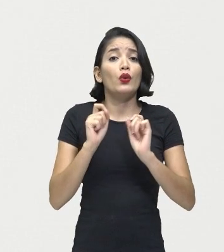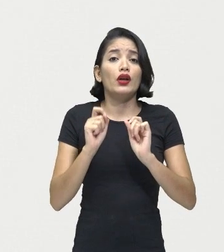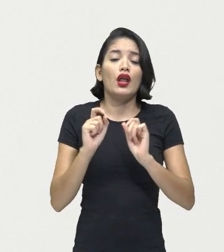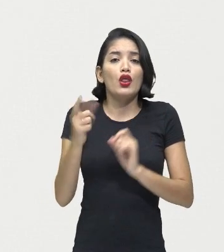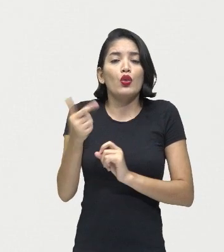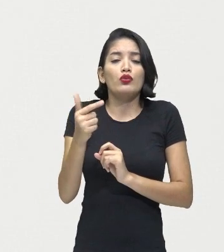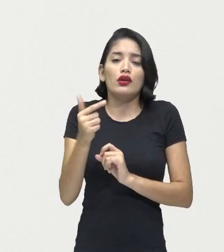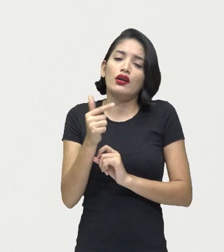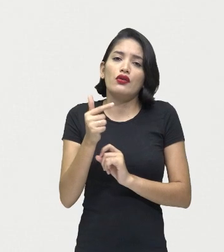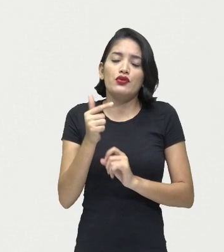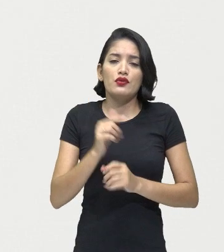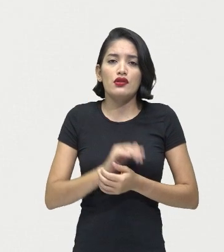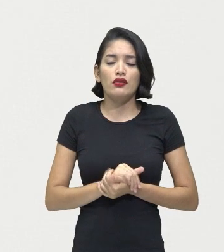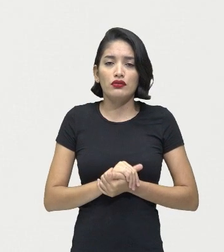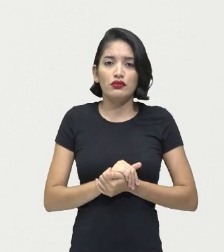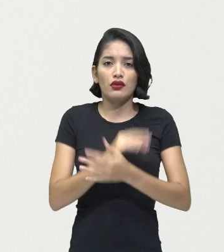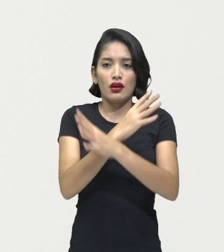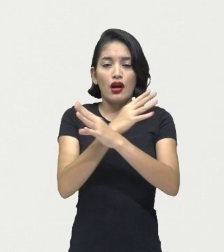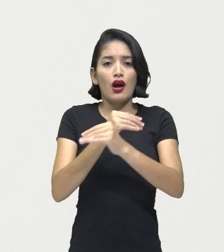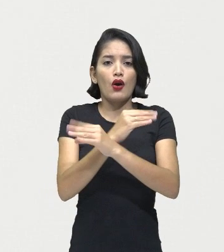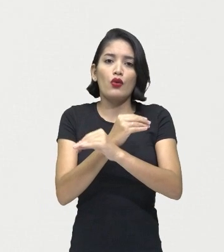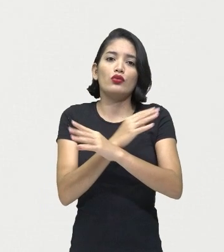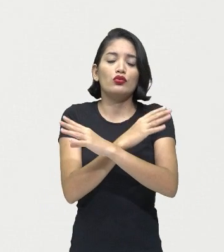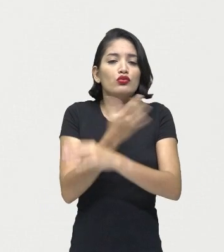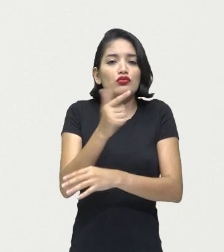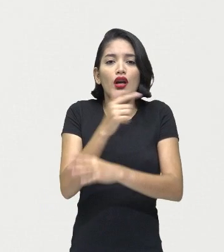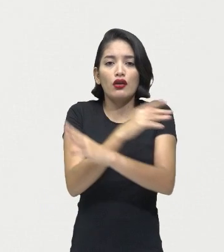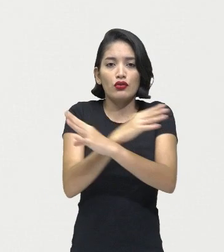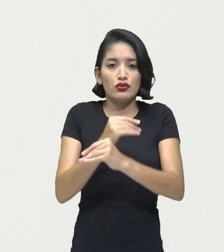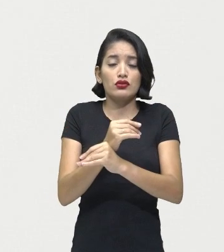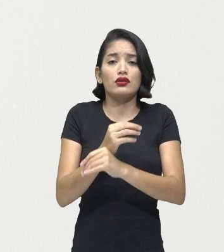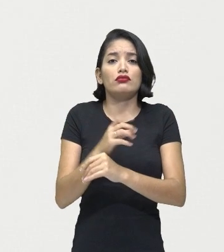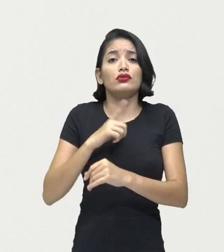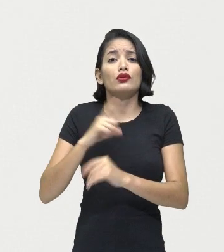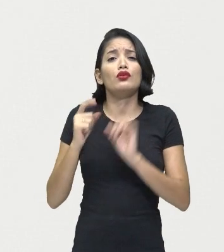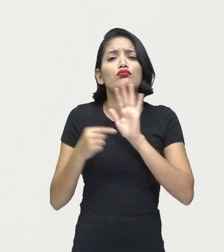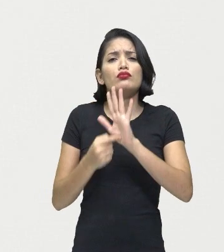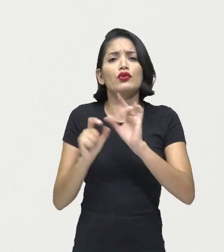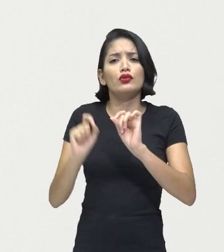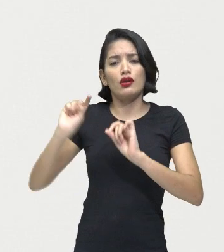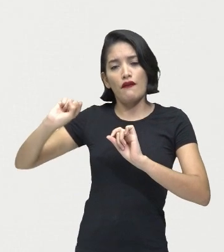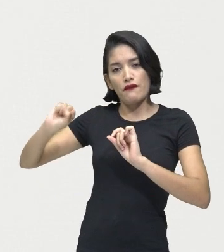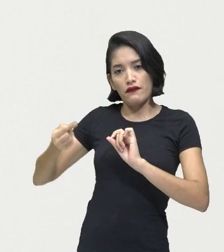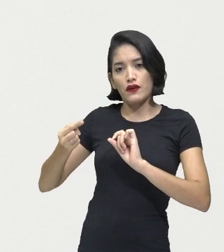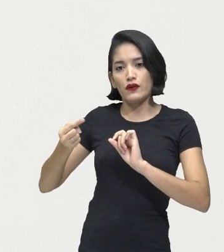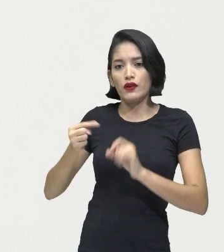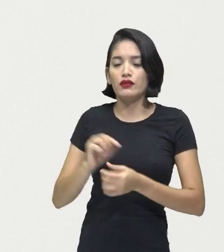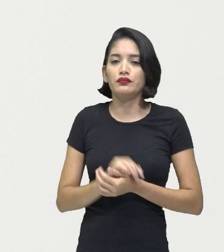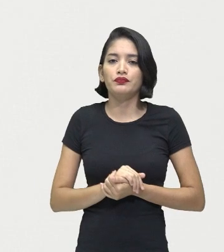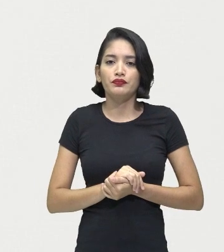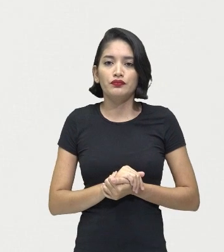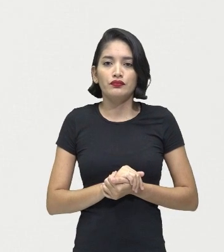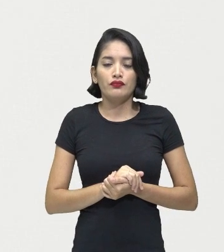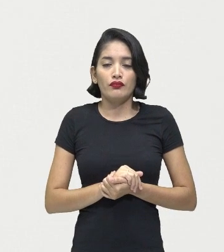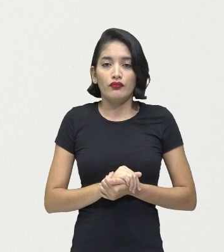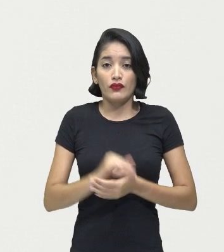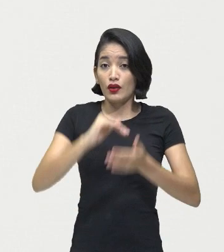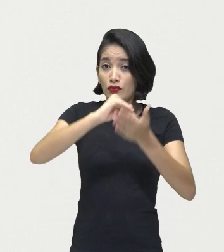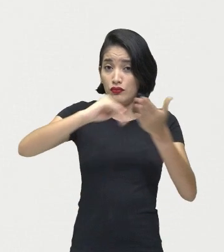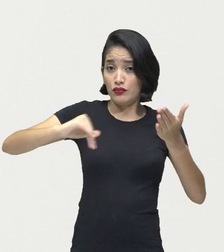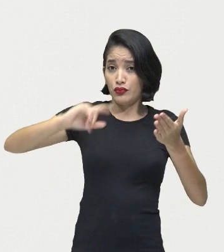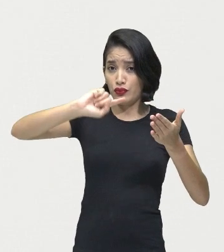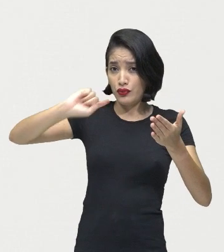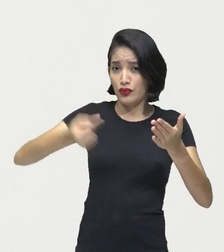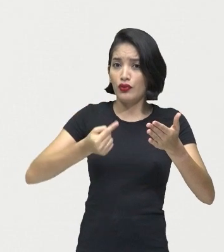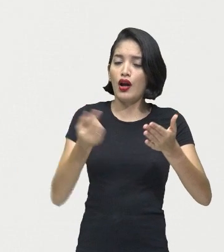vírgula, né? Mas se eu quisesse colocar uma conjunção e aqui, estaria correto, né? Eu tiraria a vírgula aqui, ó,